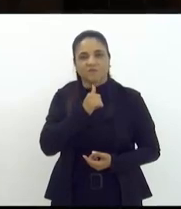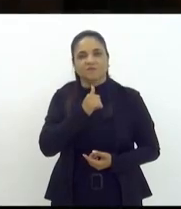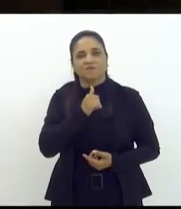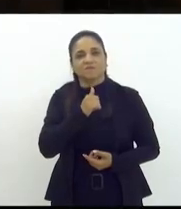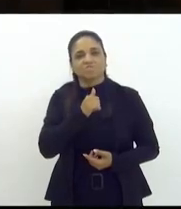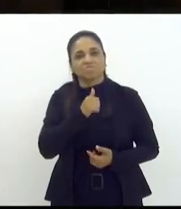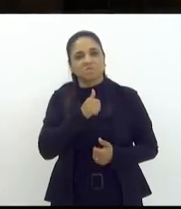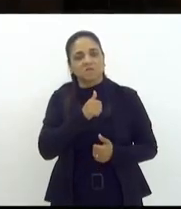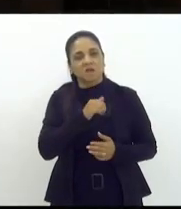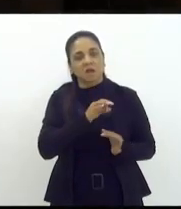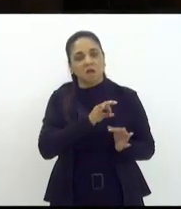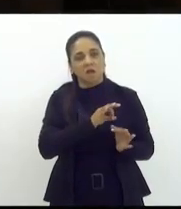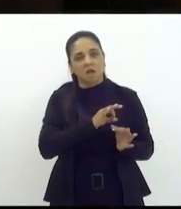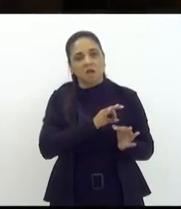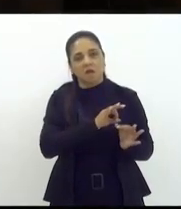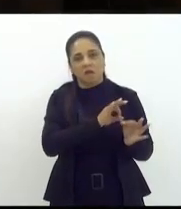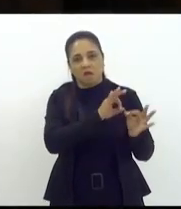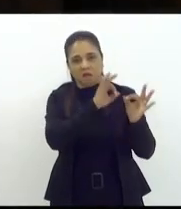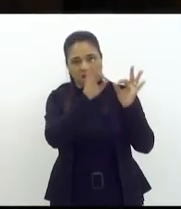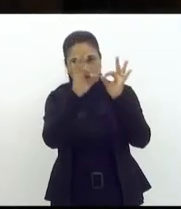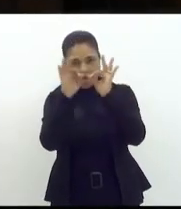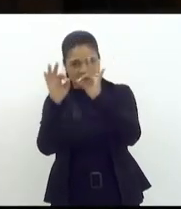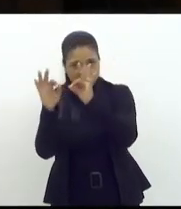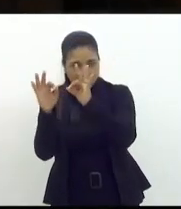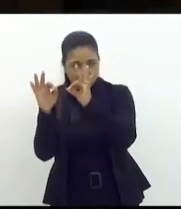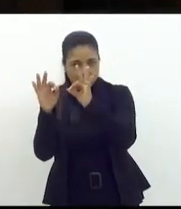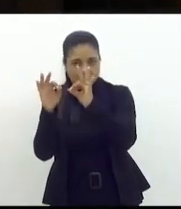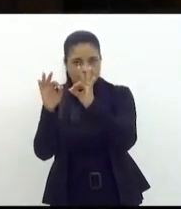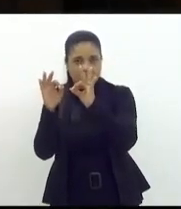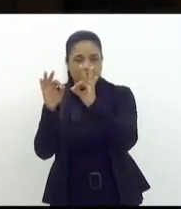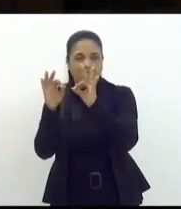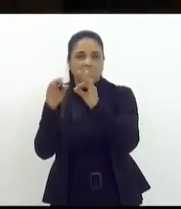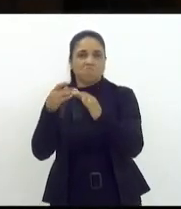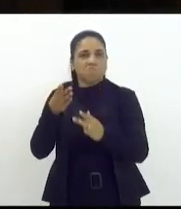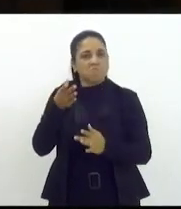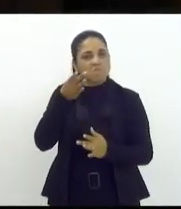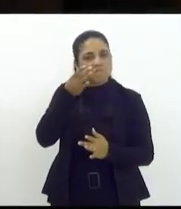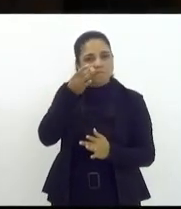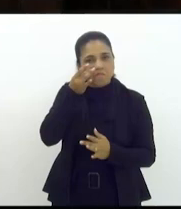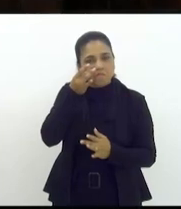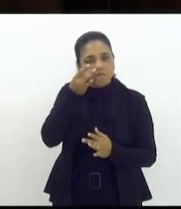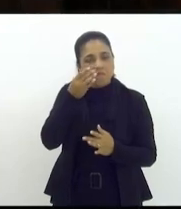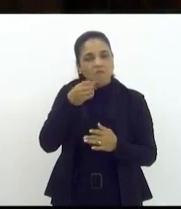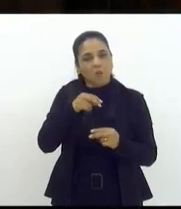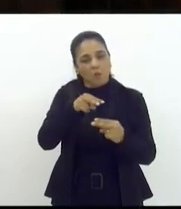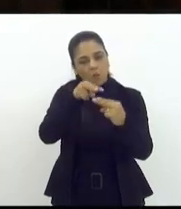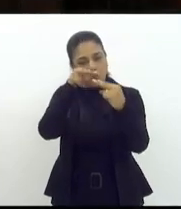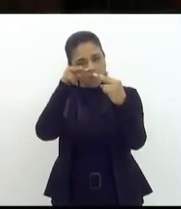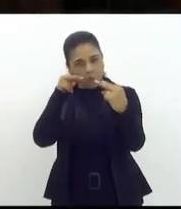de forma presencial ou remota